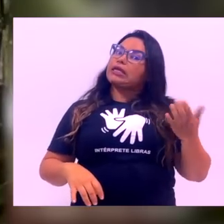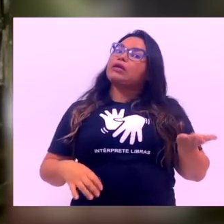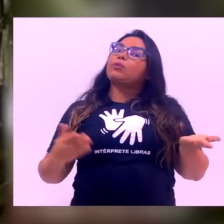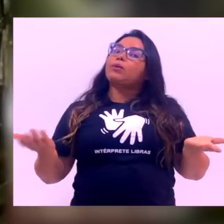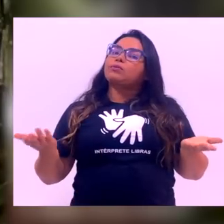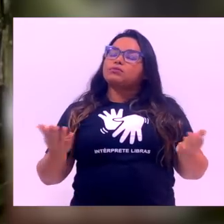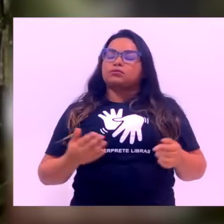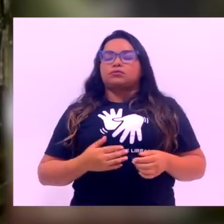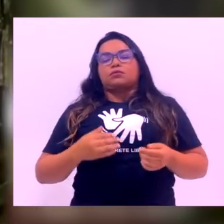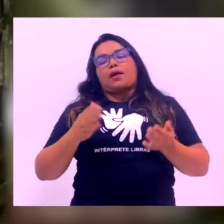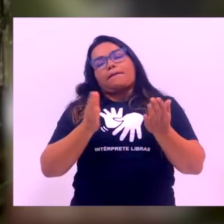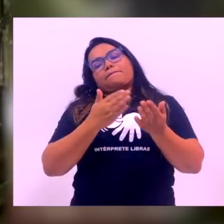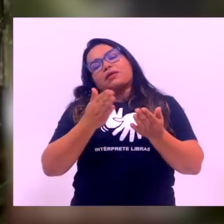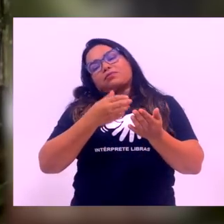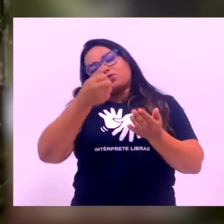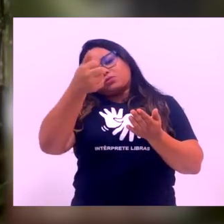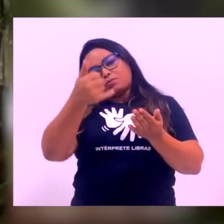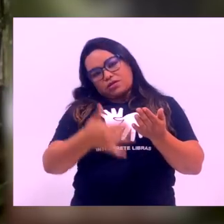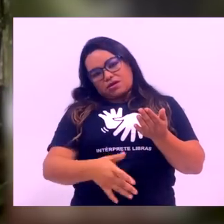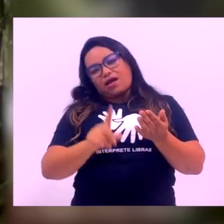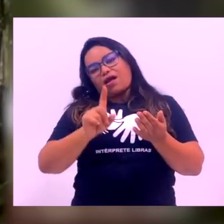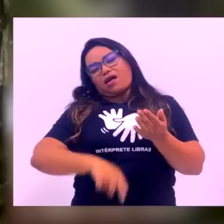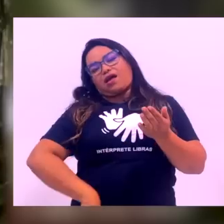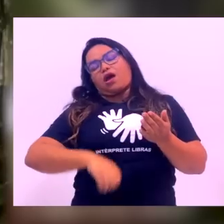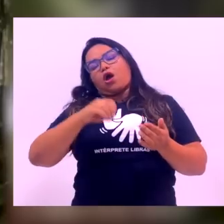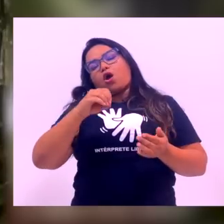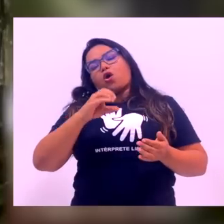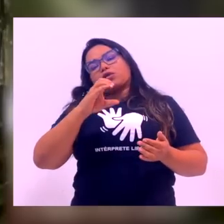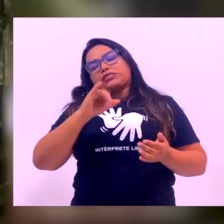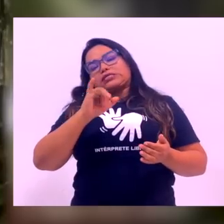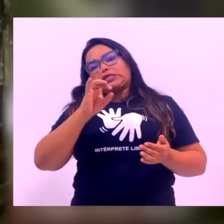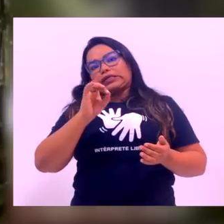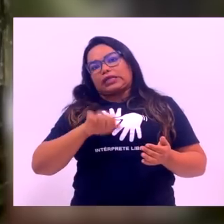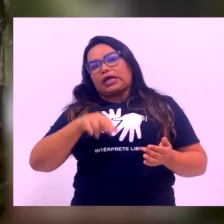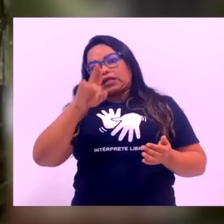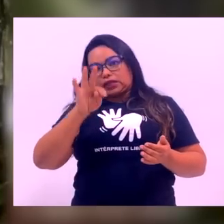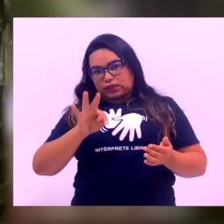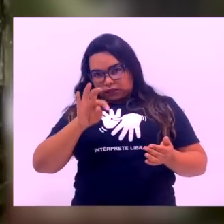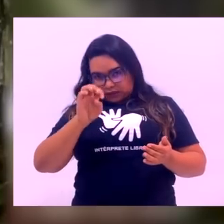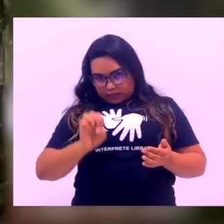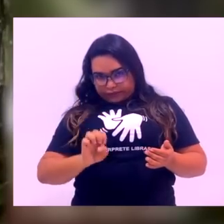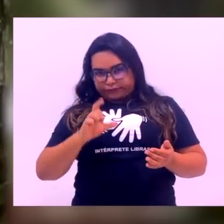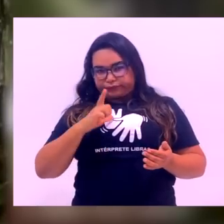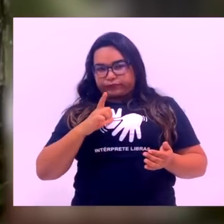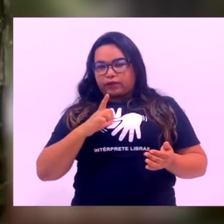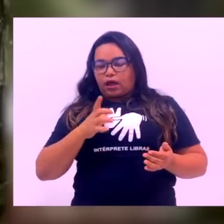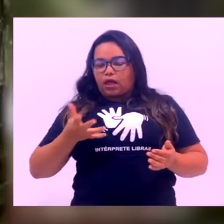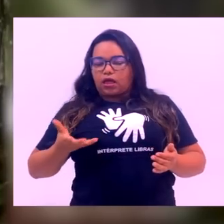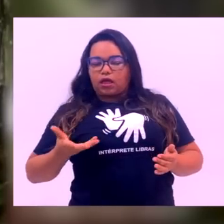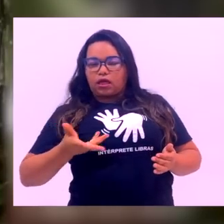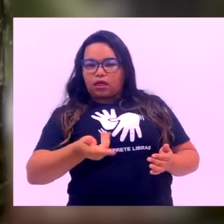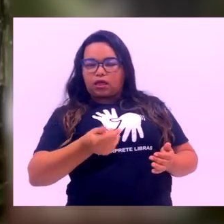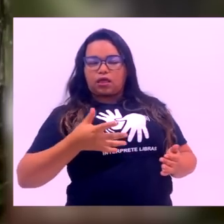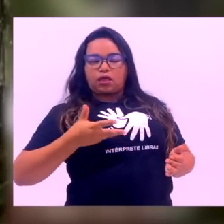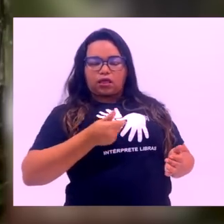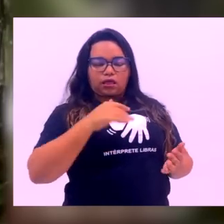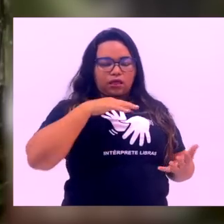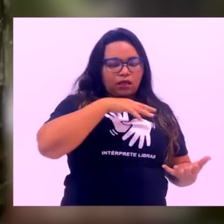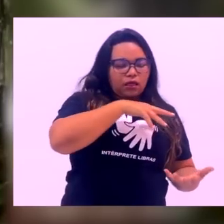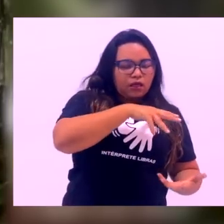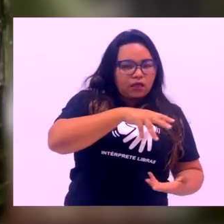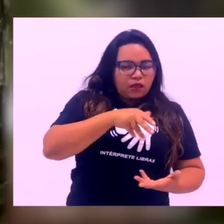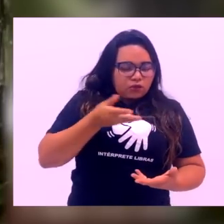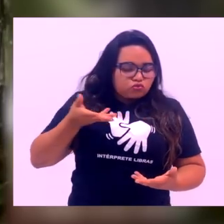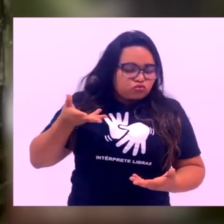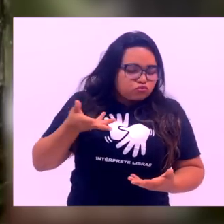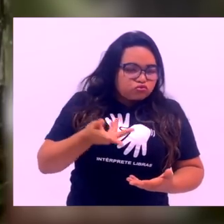bem claramente que os dedos surgiram do Império Ocidental e que o Império Ocidental exerceria uma